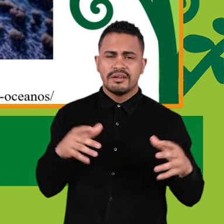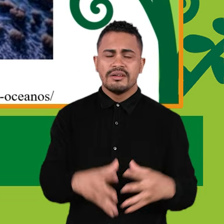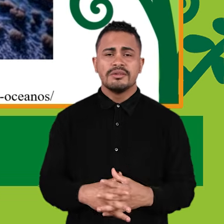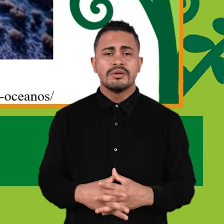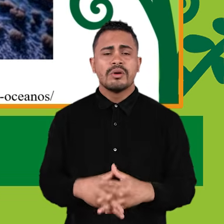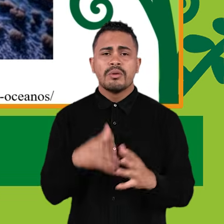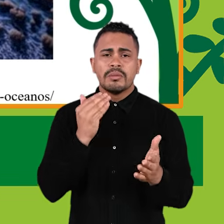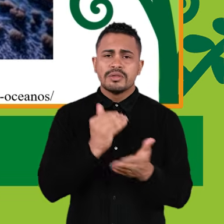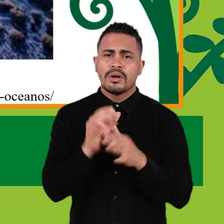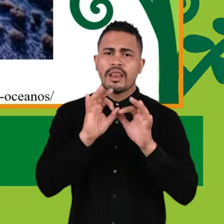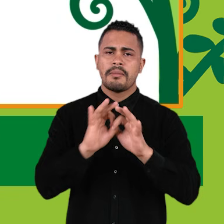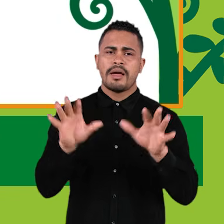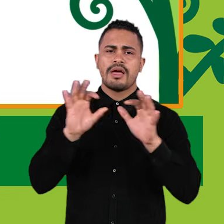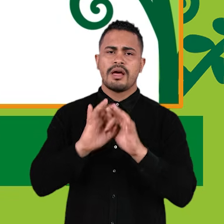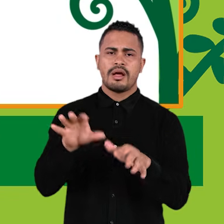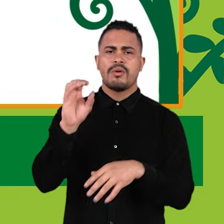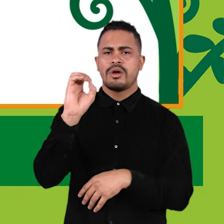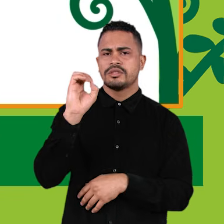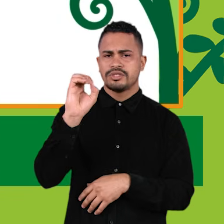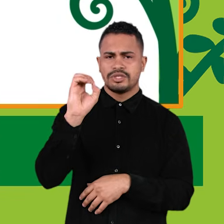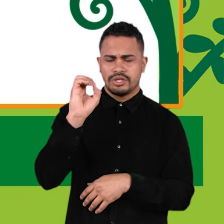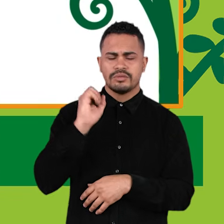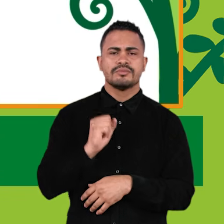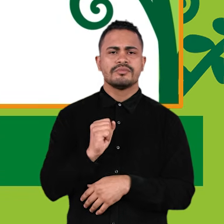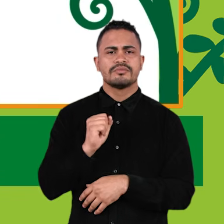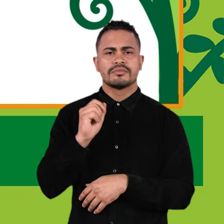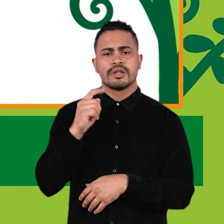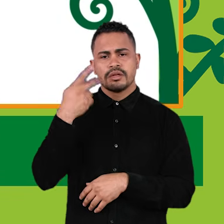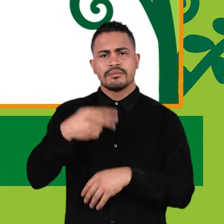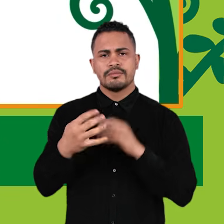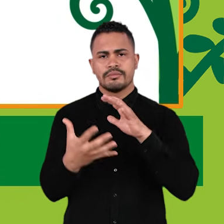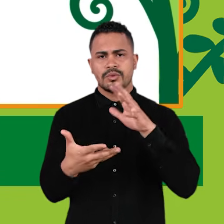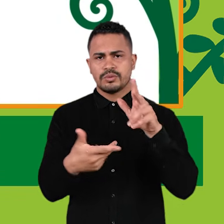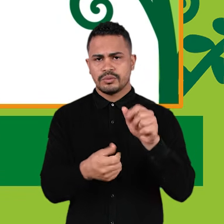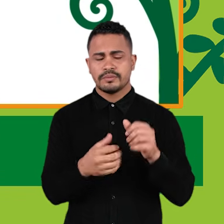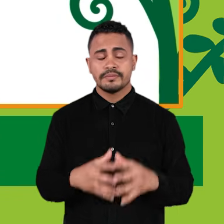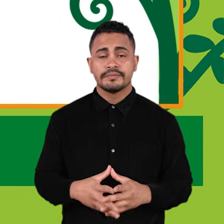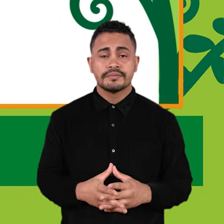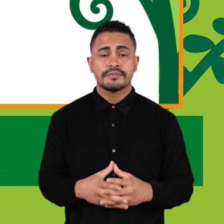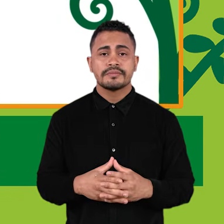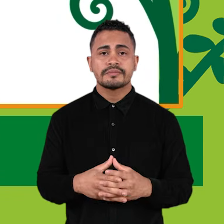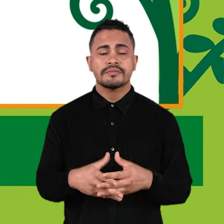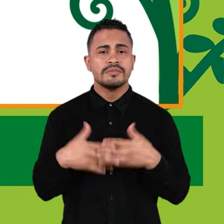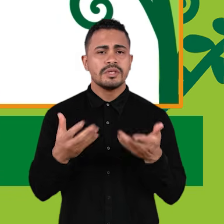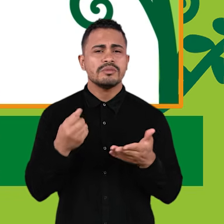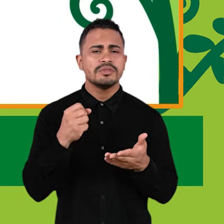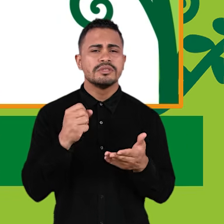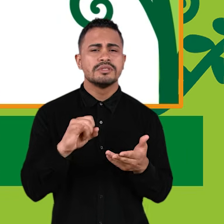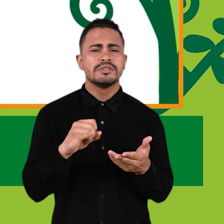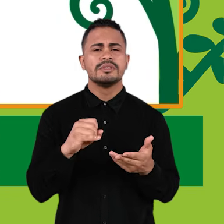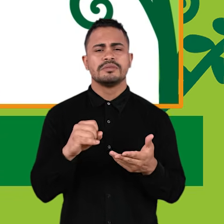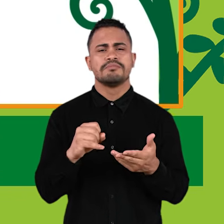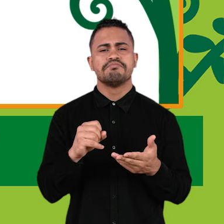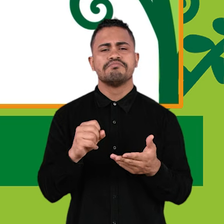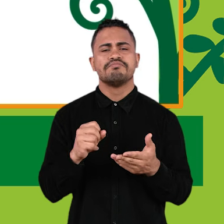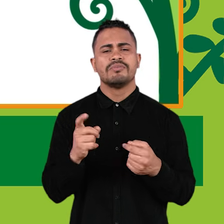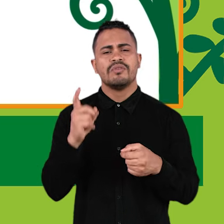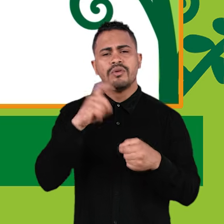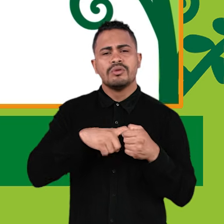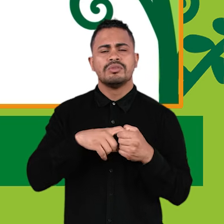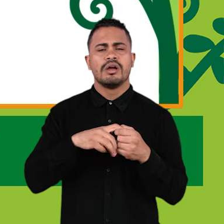que começaram a liberar aí o oxigênio na nossa atmosfera. Se a gente retroceder aqui,